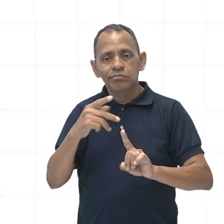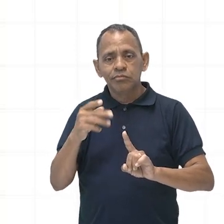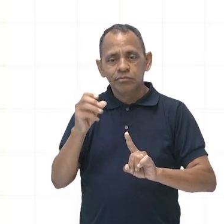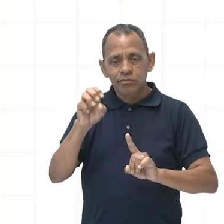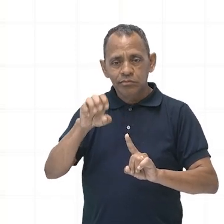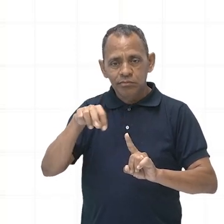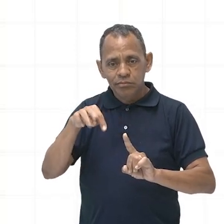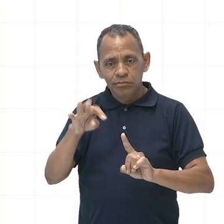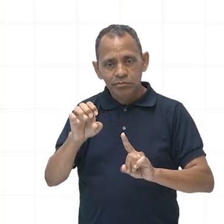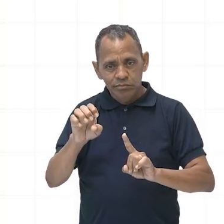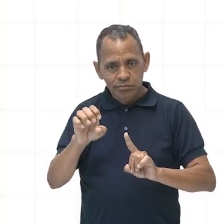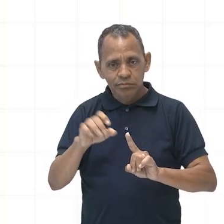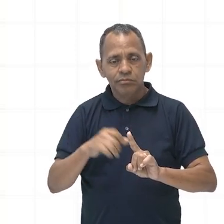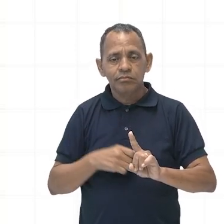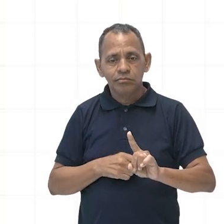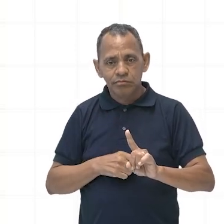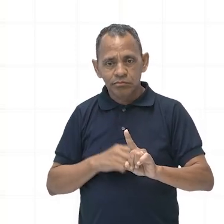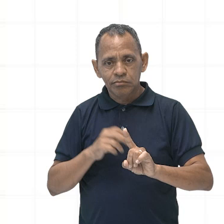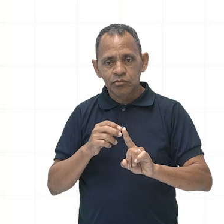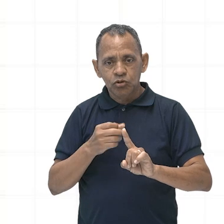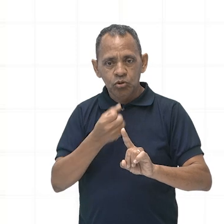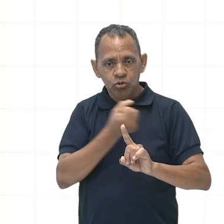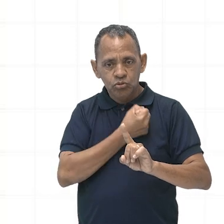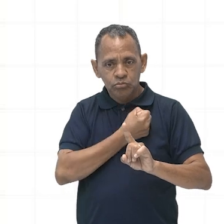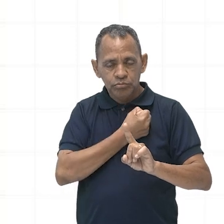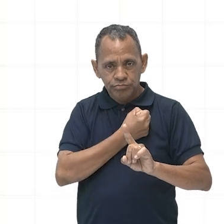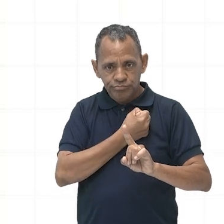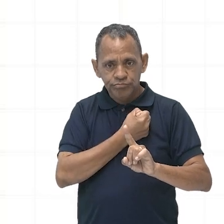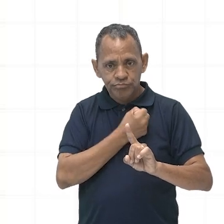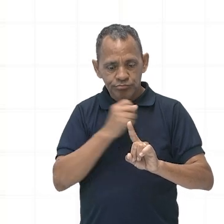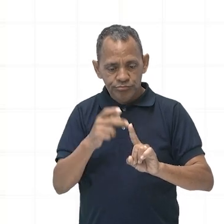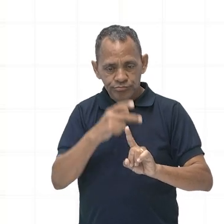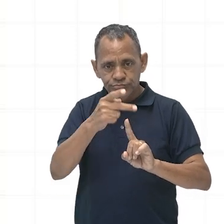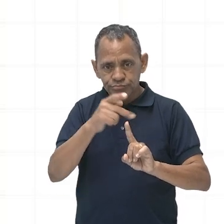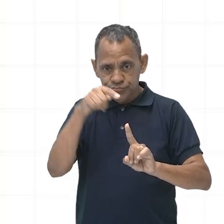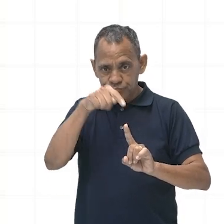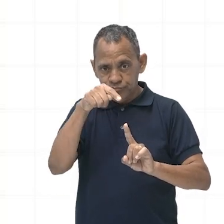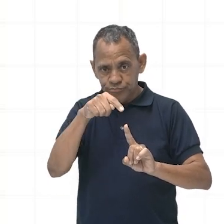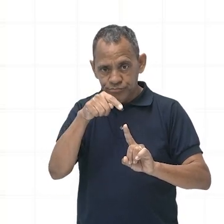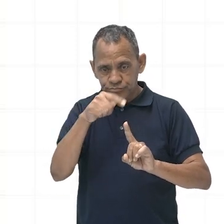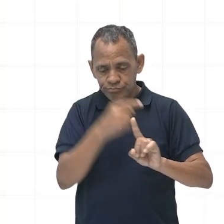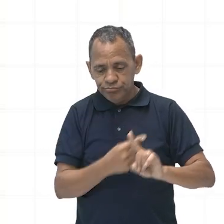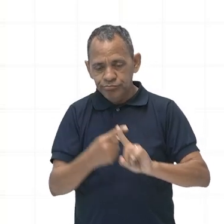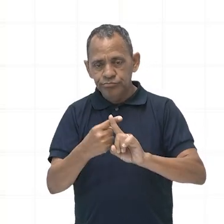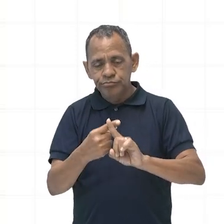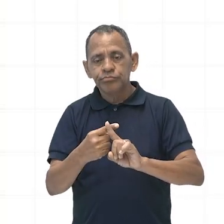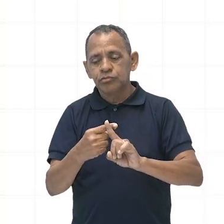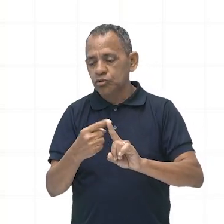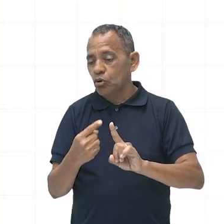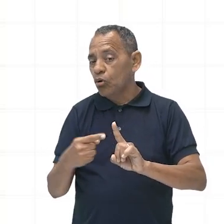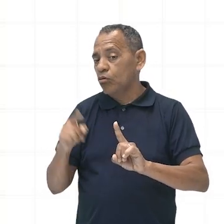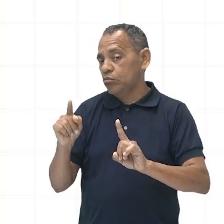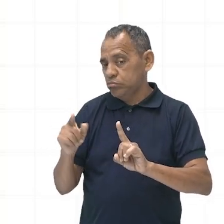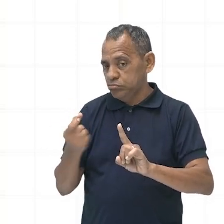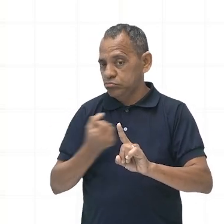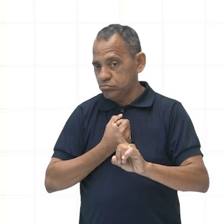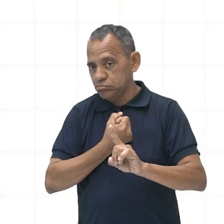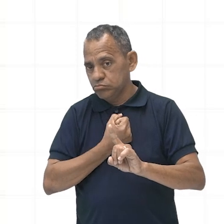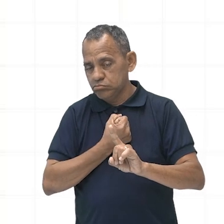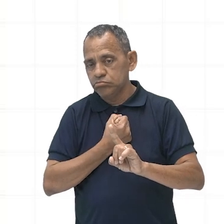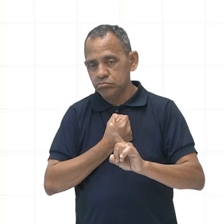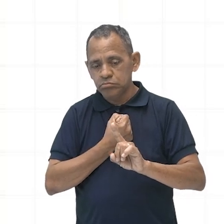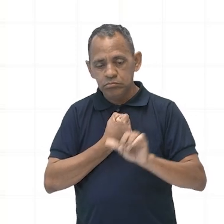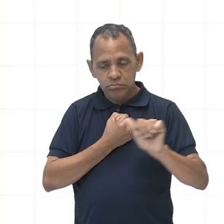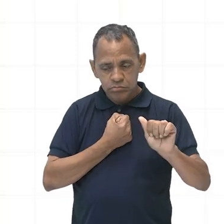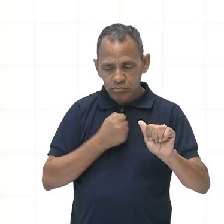elevado, um número A elevado ao expoente vezes o número B elevado ao expoente. Nesse caso, a gente ainda vai